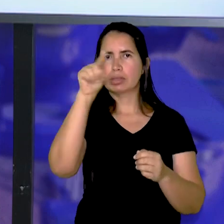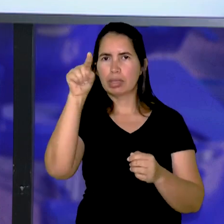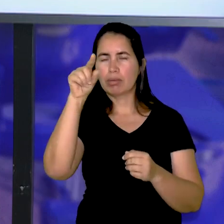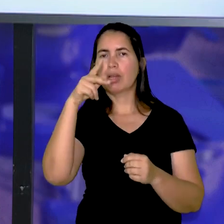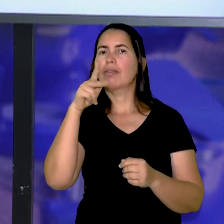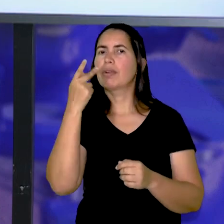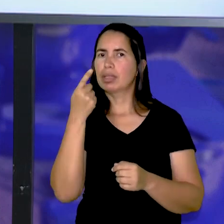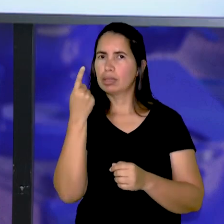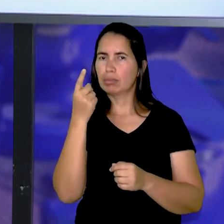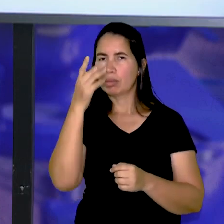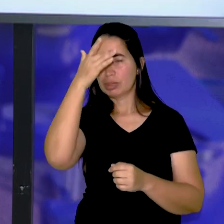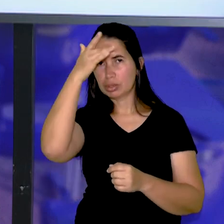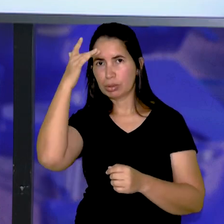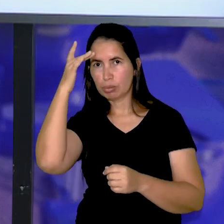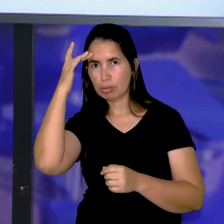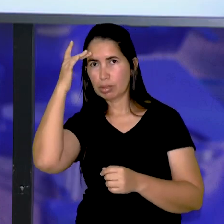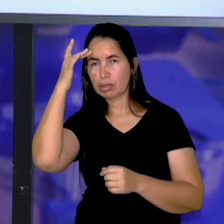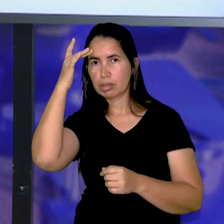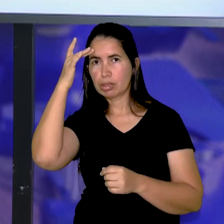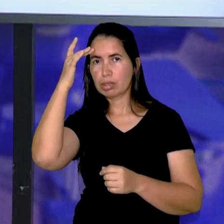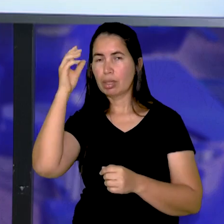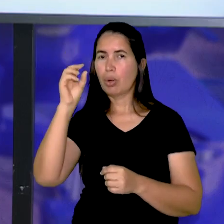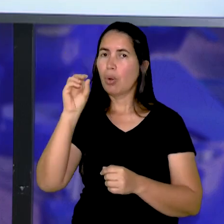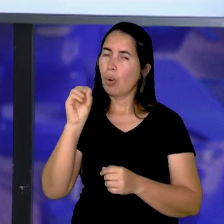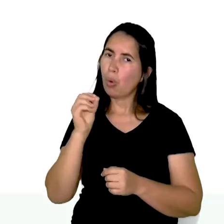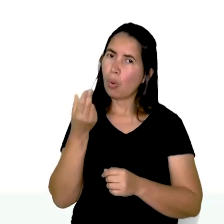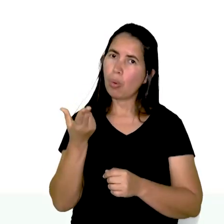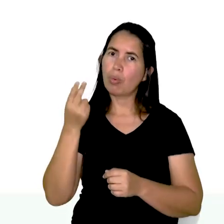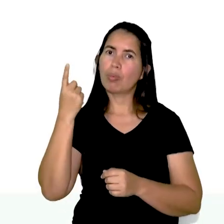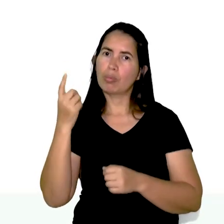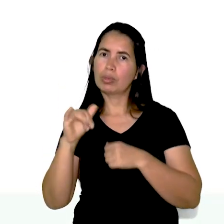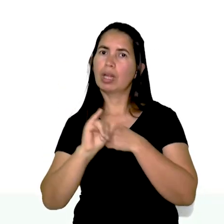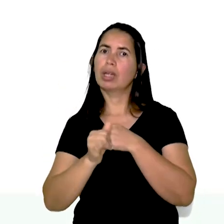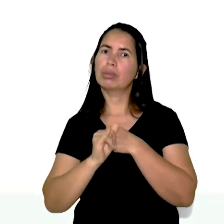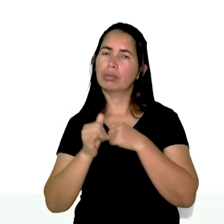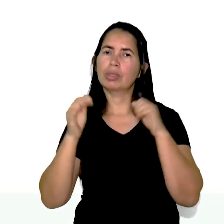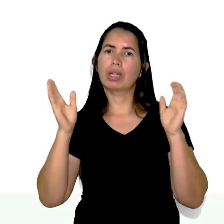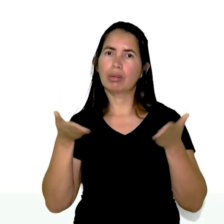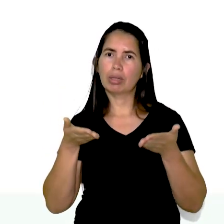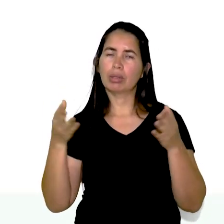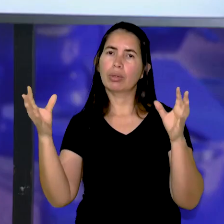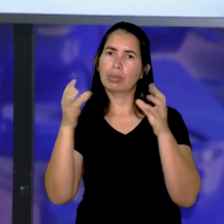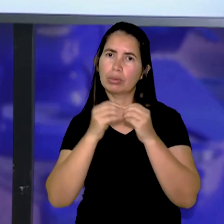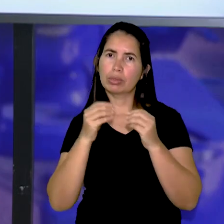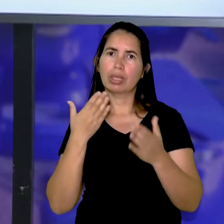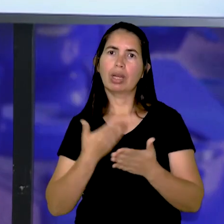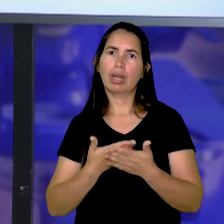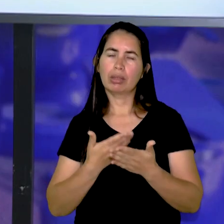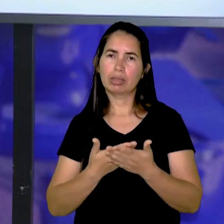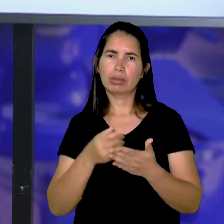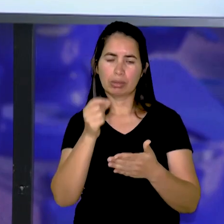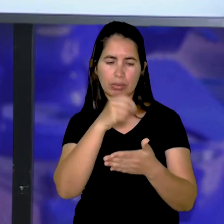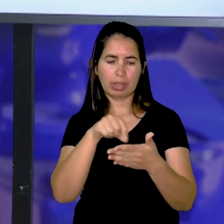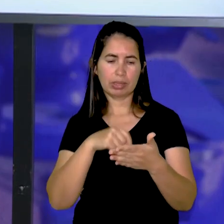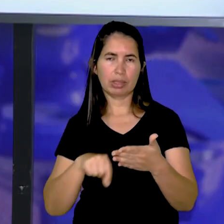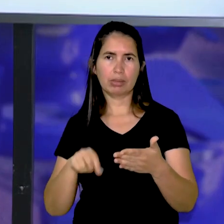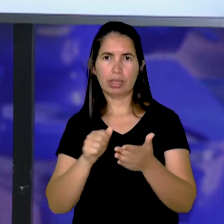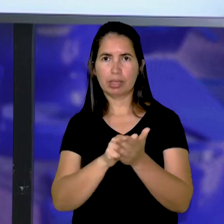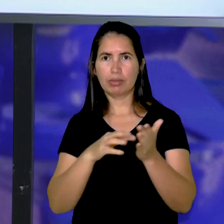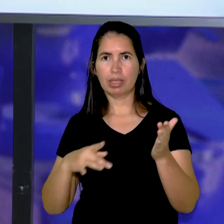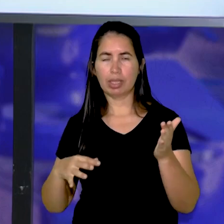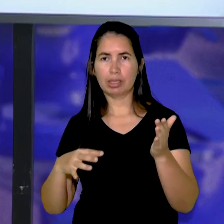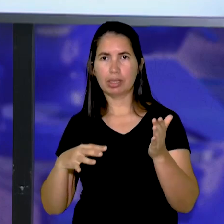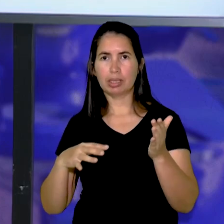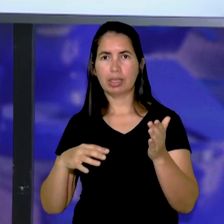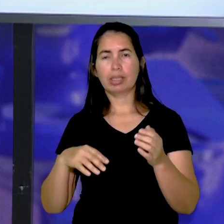de um personagem ou a fala de um narrador. E agora a gente conclui a nossa aula com a correção de nossa atividade